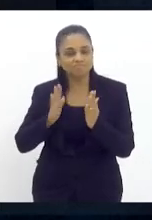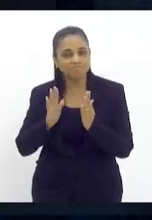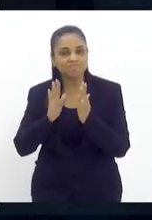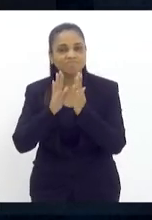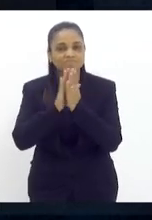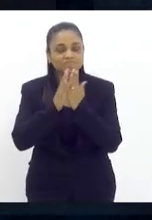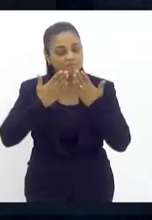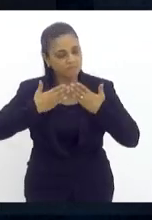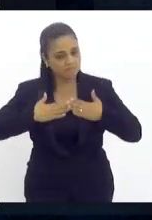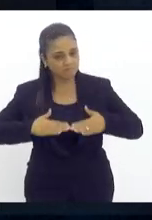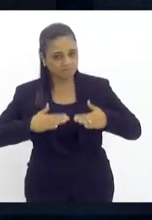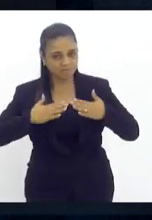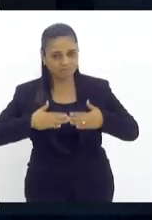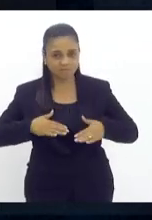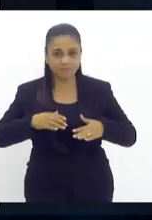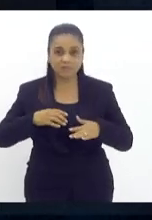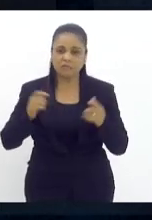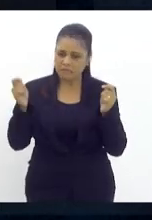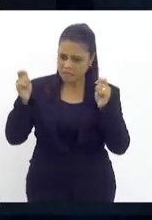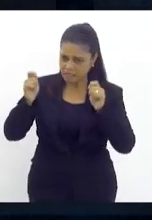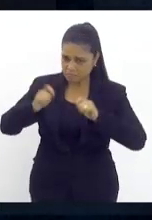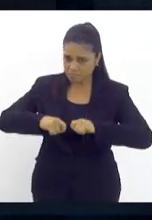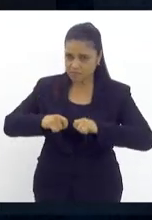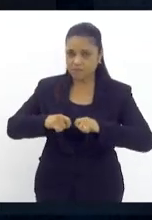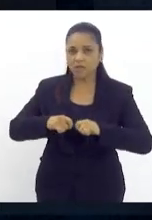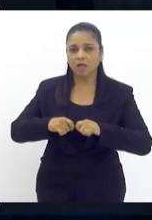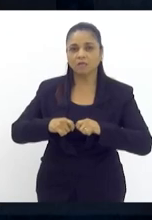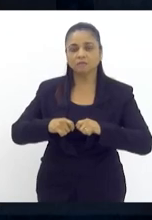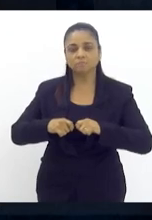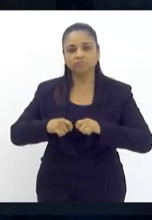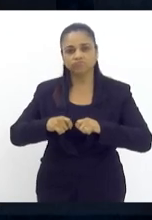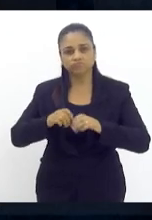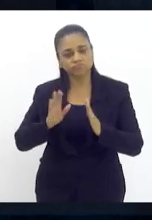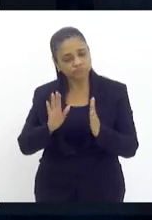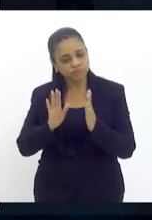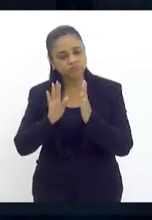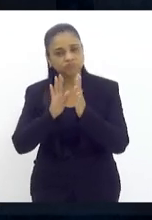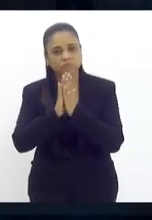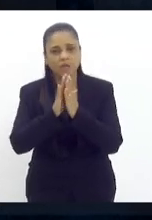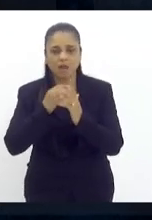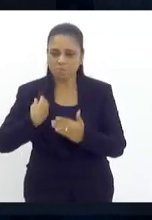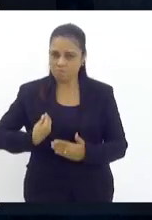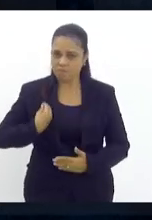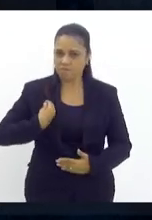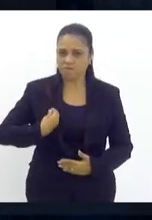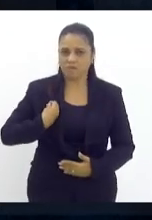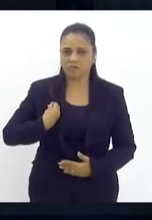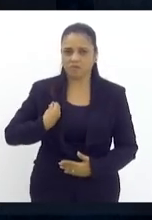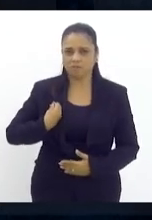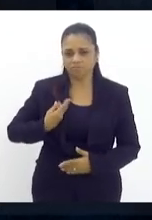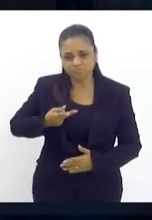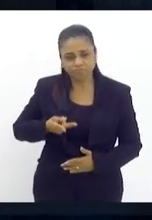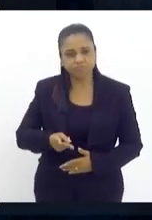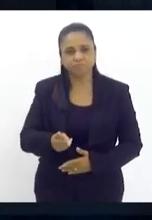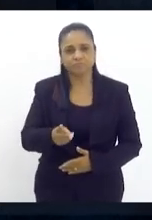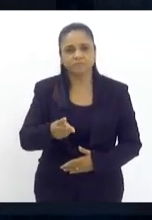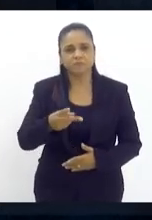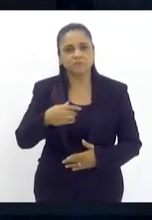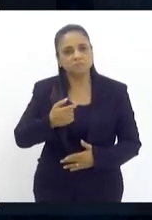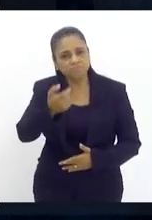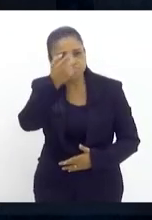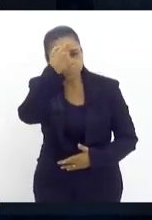serenidade, para que eu tenha realmente capacidade de encarar a minha vida. E, com isso, né,